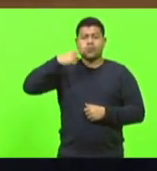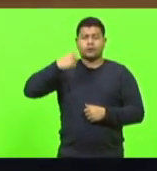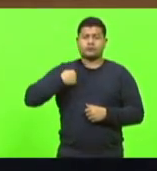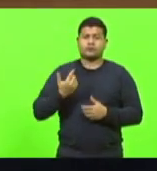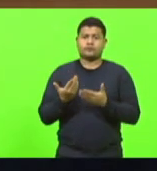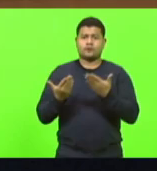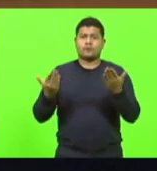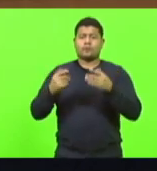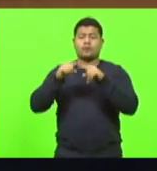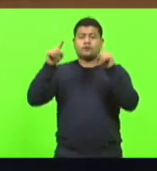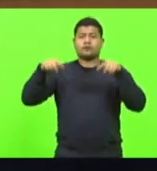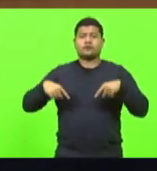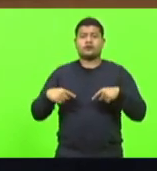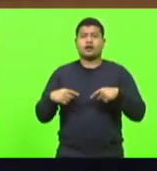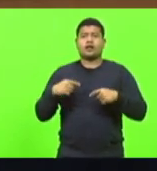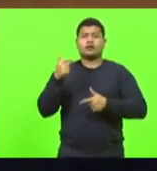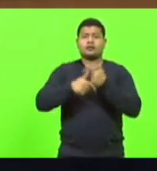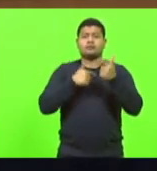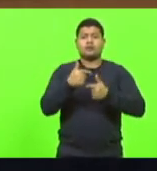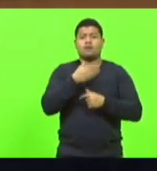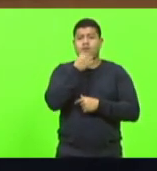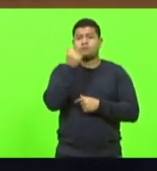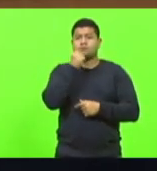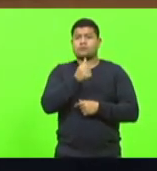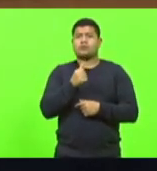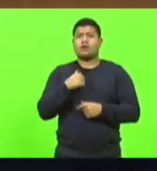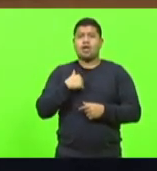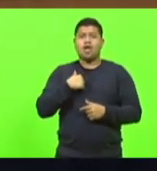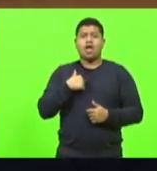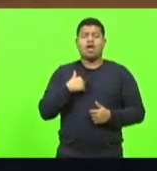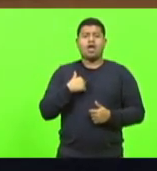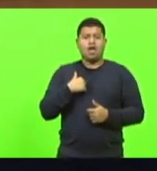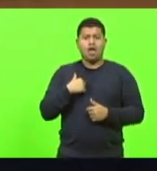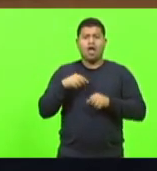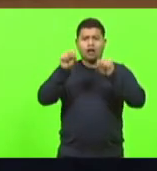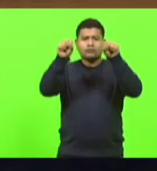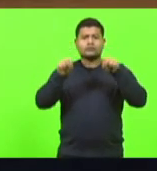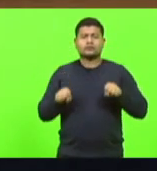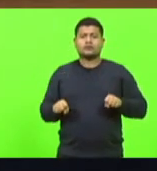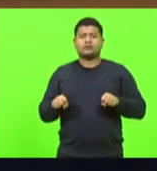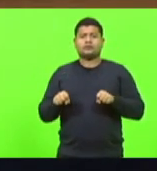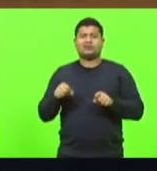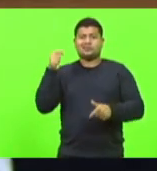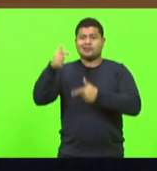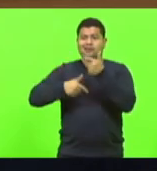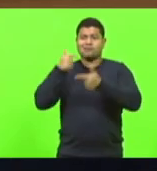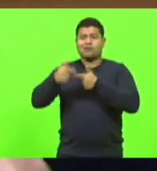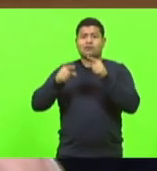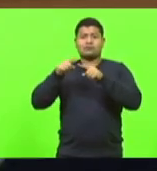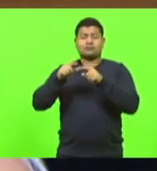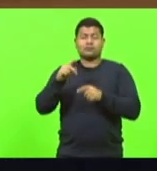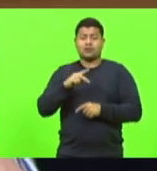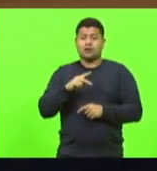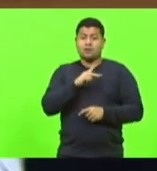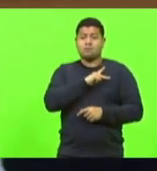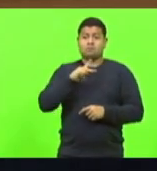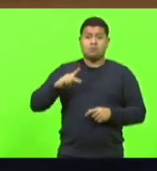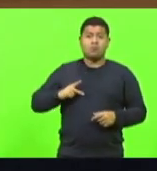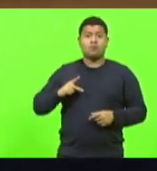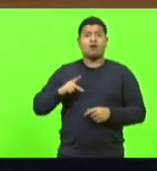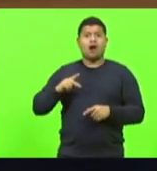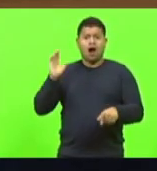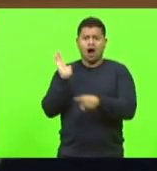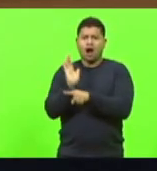das trabalhadoras e eu e o Polo eu sou testemunha que trabalhador público é o que faz esse estado